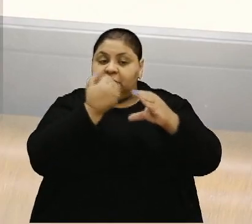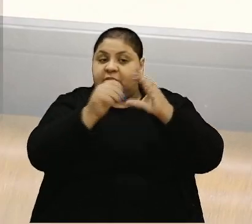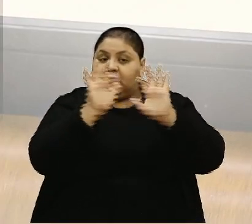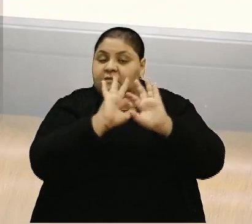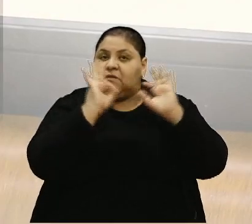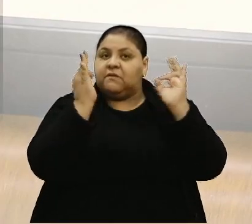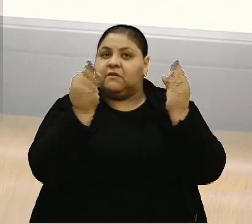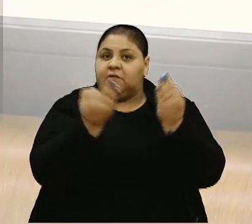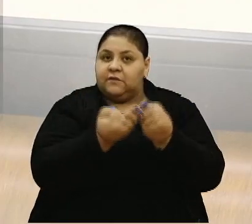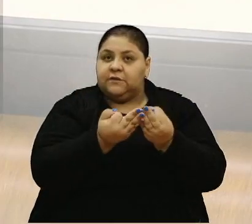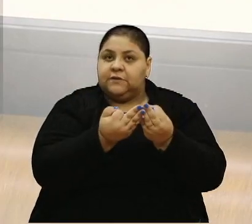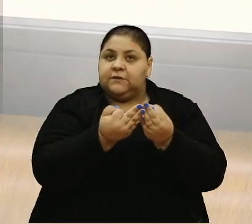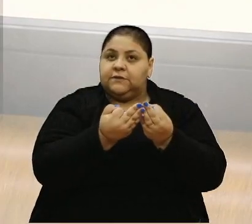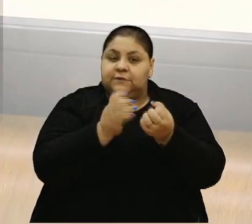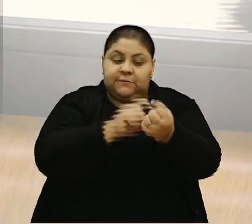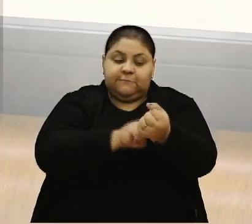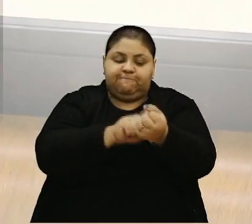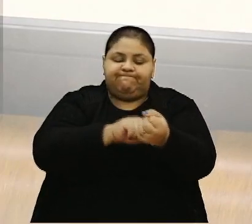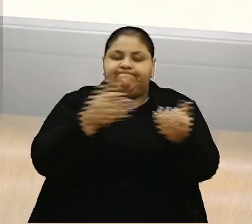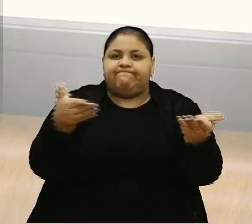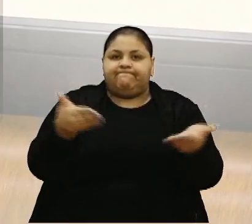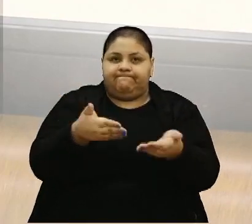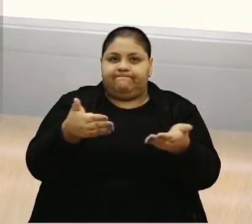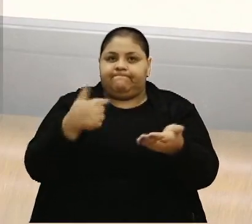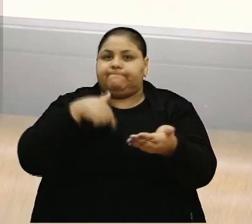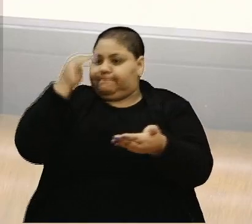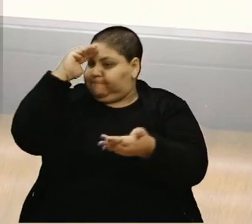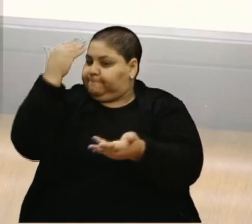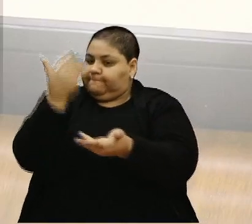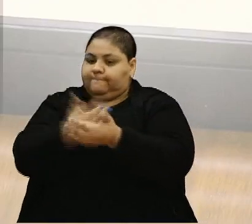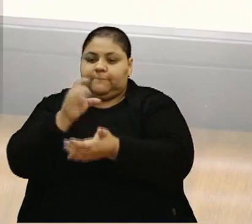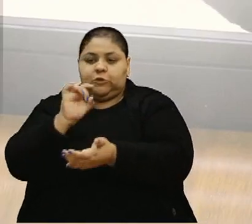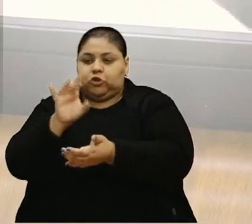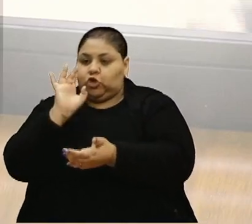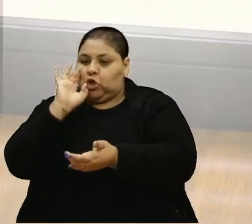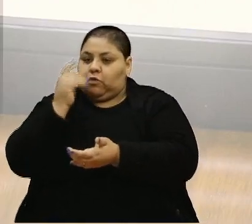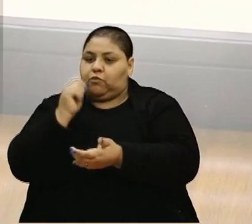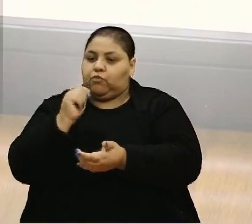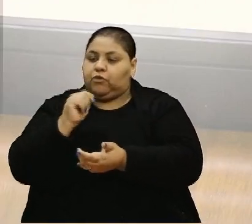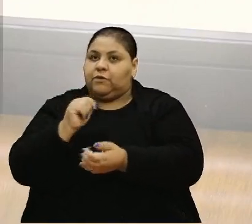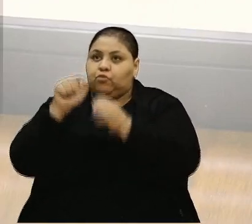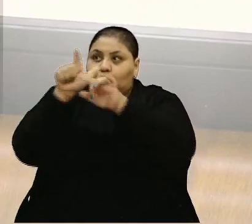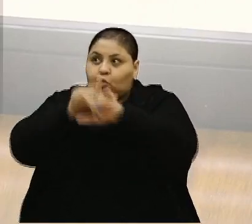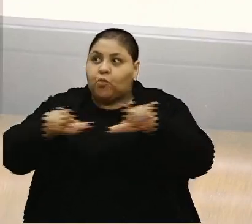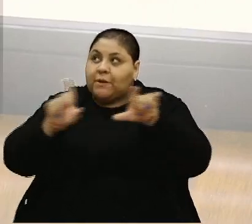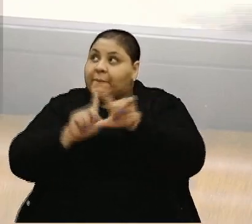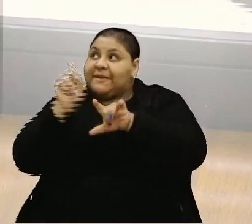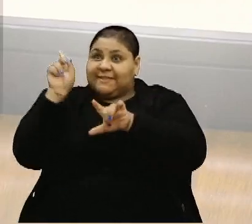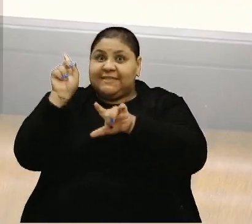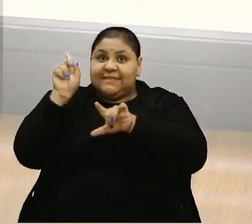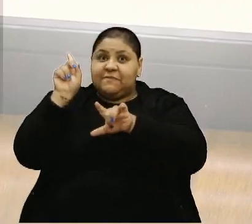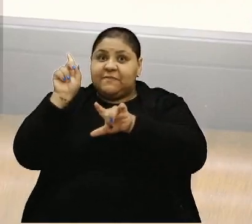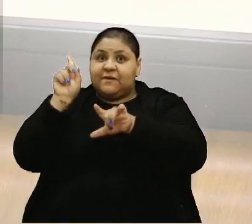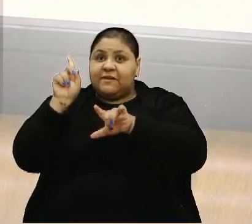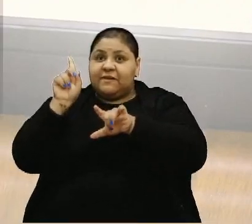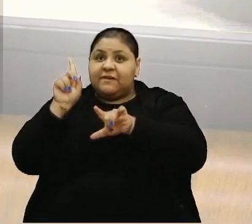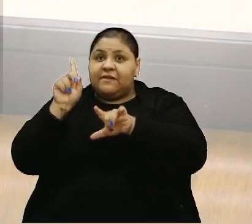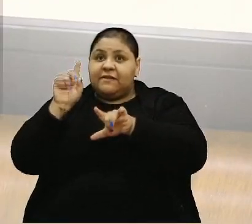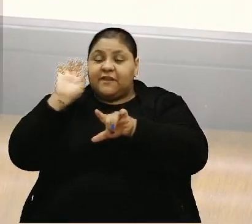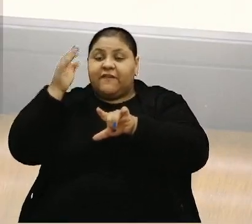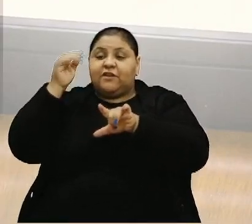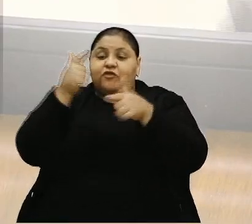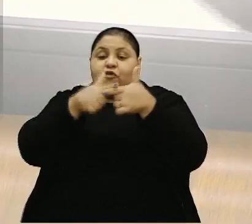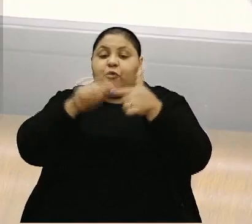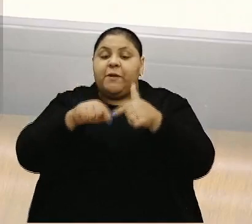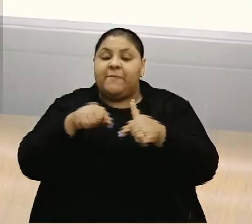estão angustiadas nesse momento, e acredito que é só resolver a drenagem lá em cima que vai resolver o problema, porque eles estão lá e